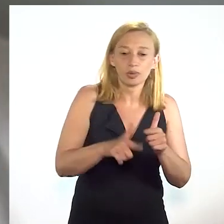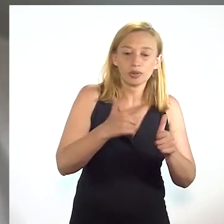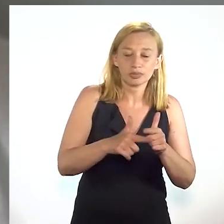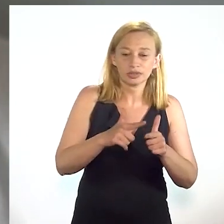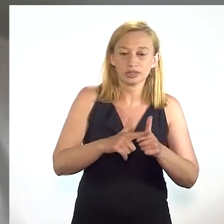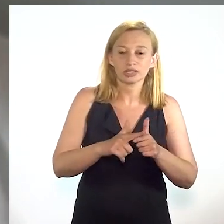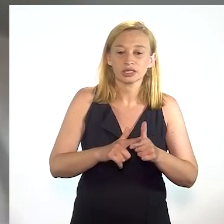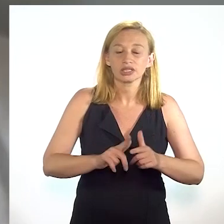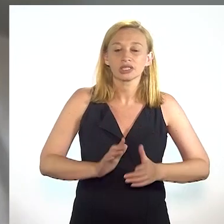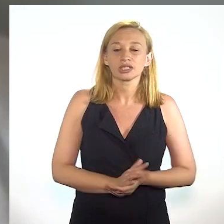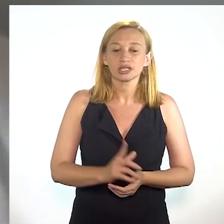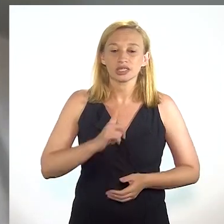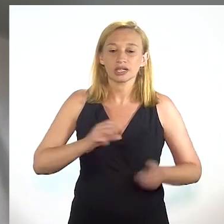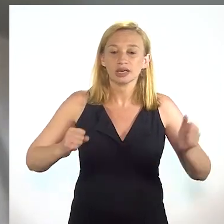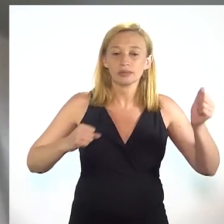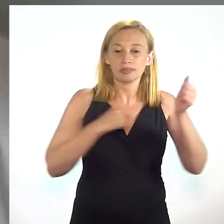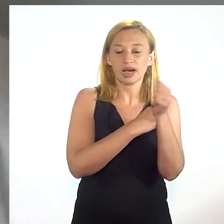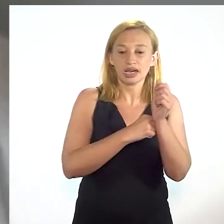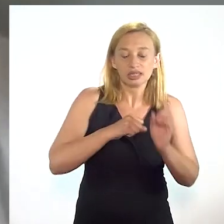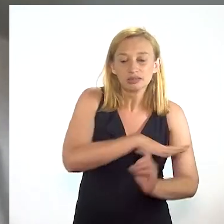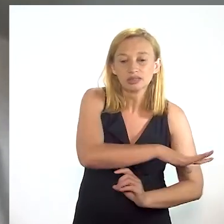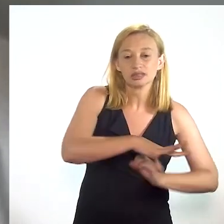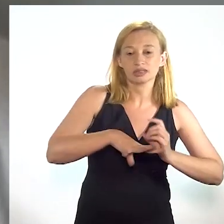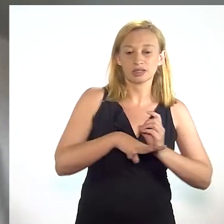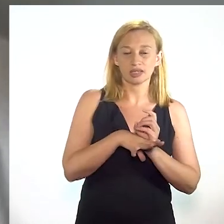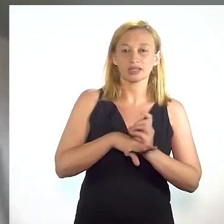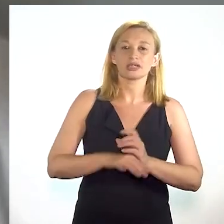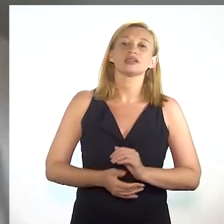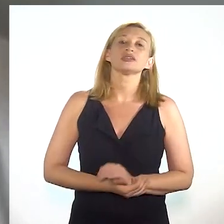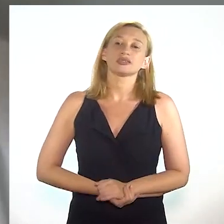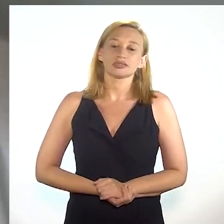e gerar impacto na